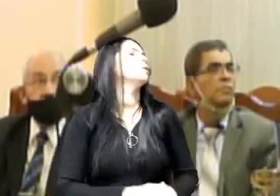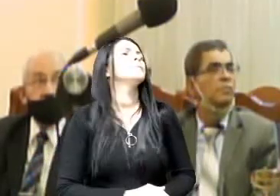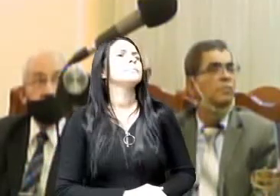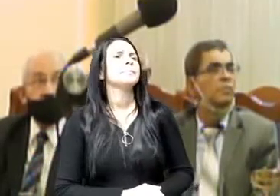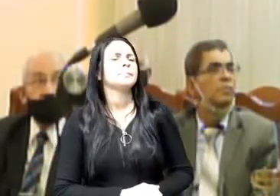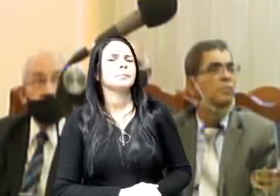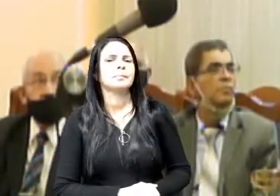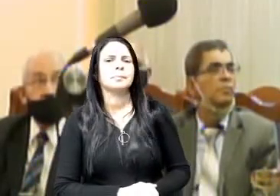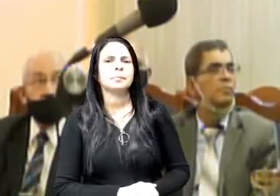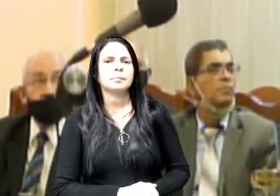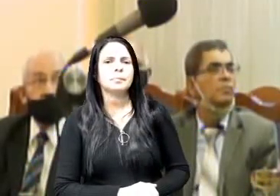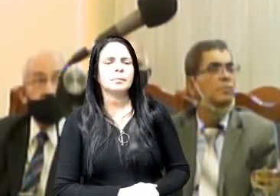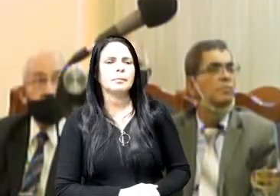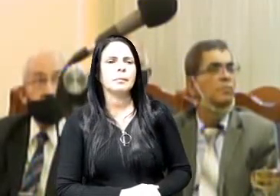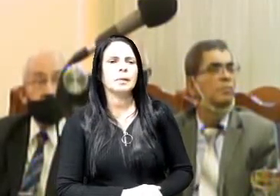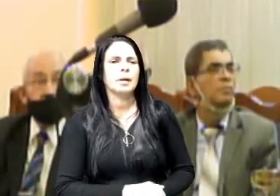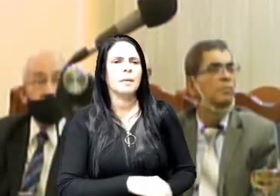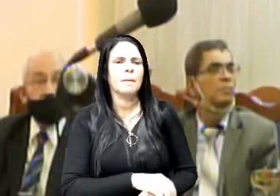5 quarentena menos 1.